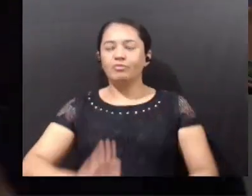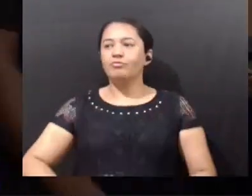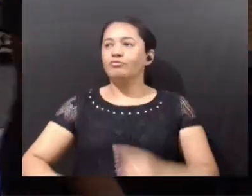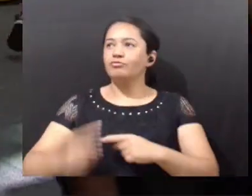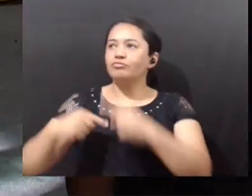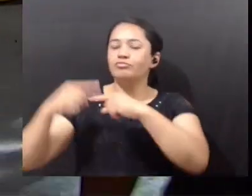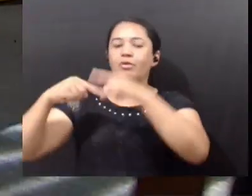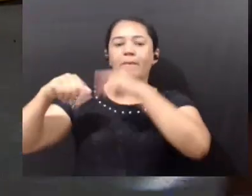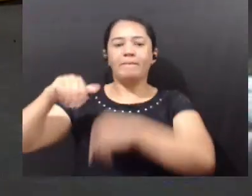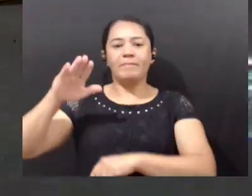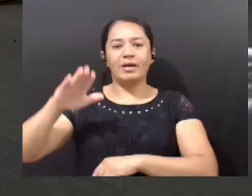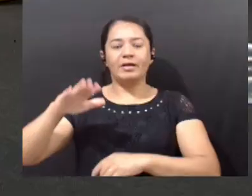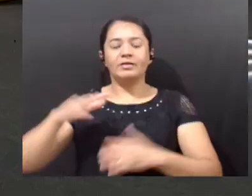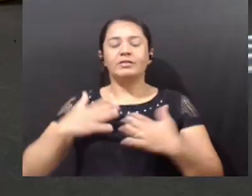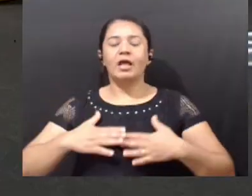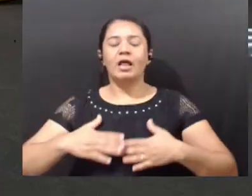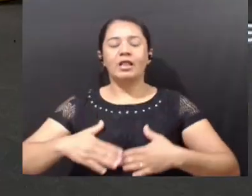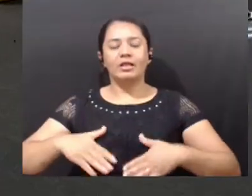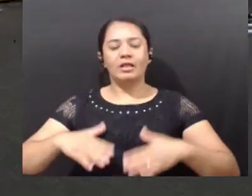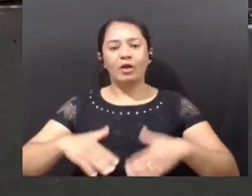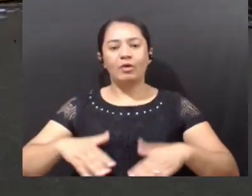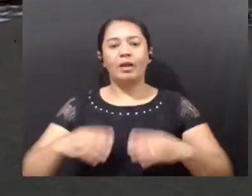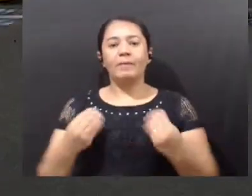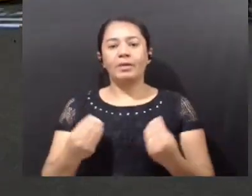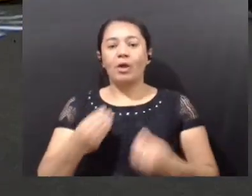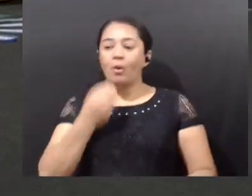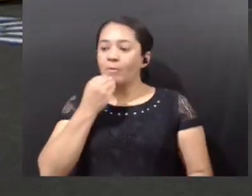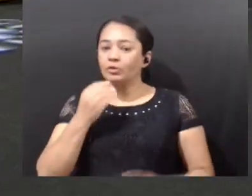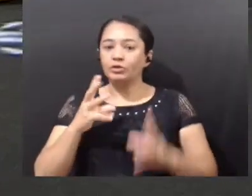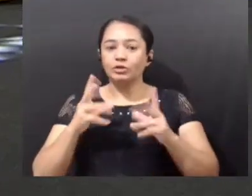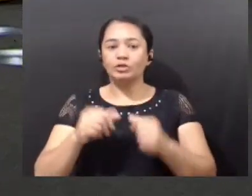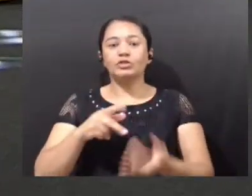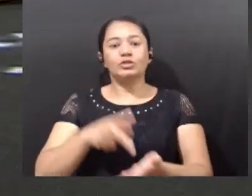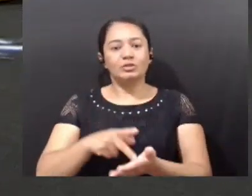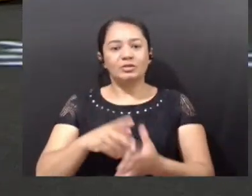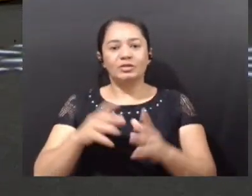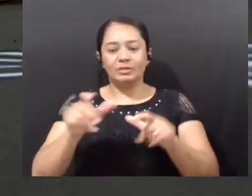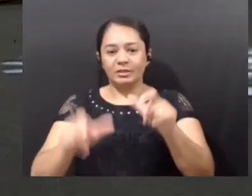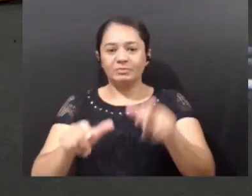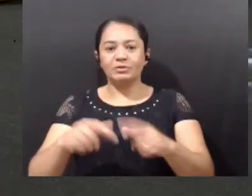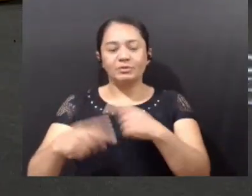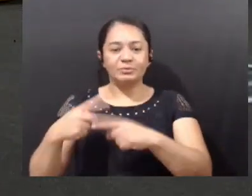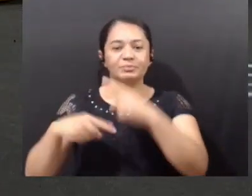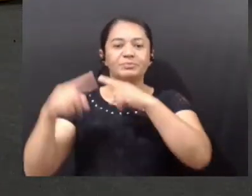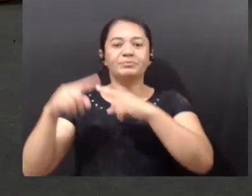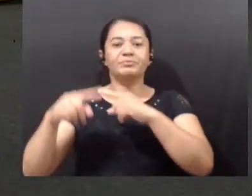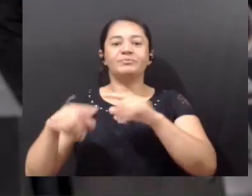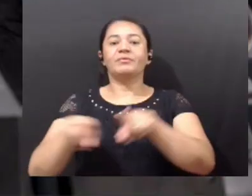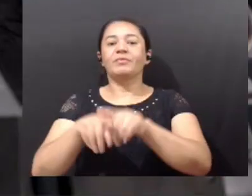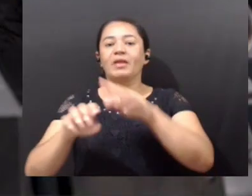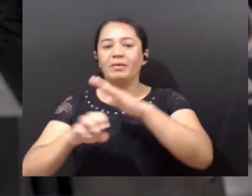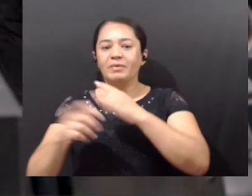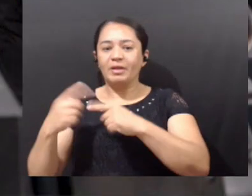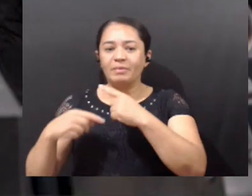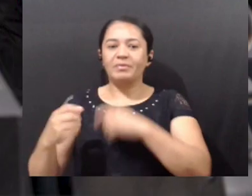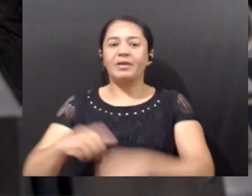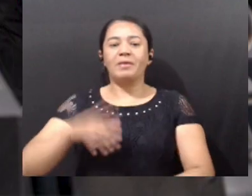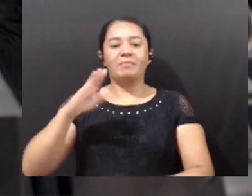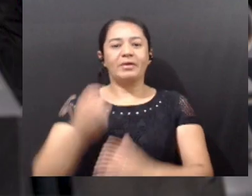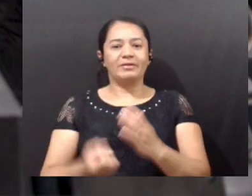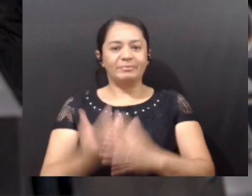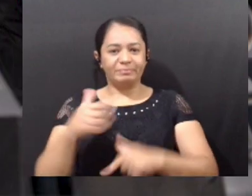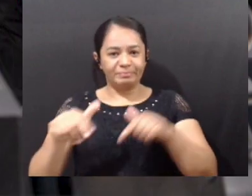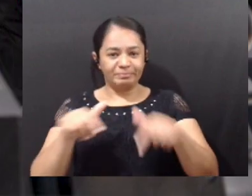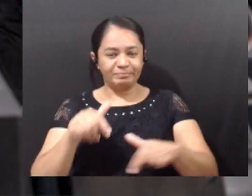suave para dar oportunidade verdadeiramente das pessoas crescerem, das empresas crescerem e gerarem mais empregos. O papel do